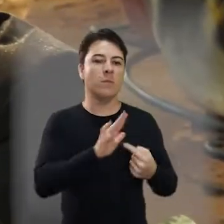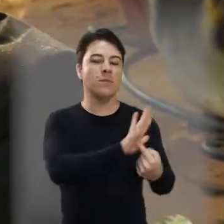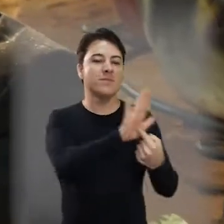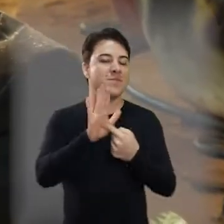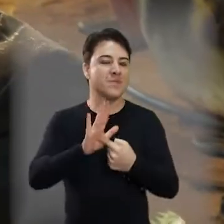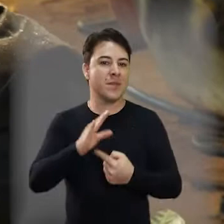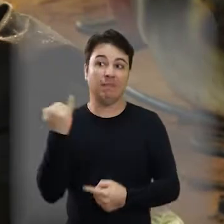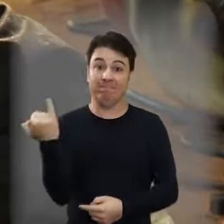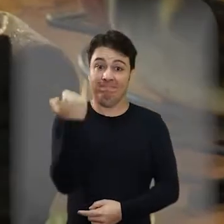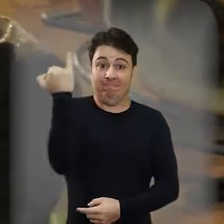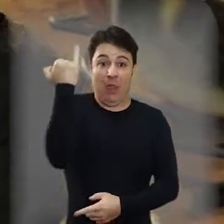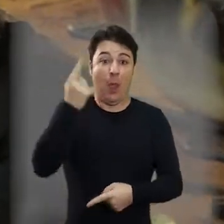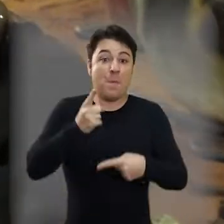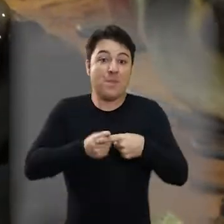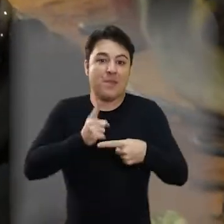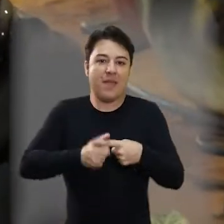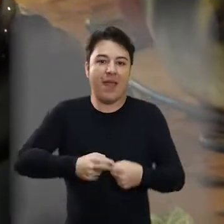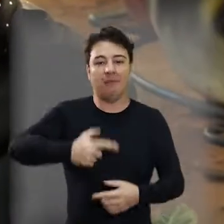quando sobrava um tempinho.